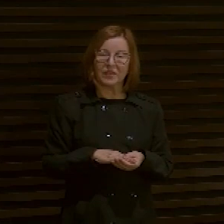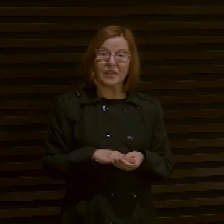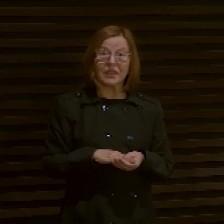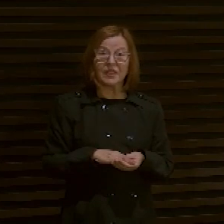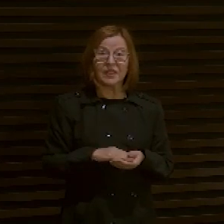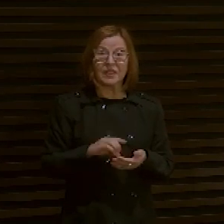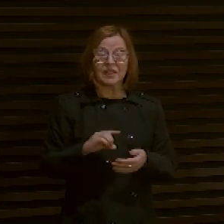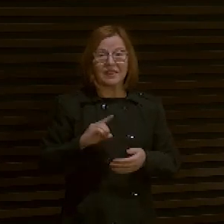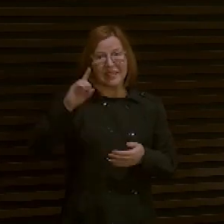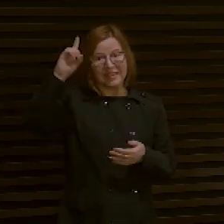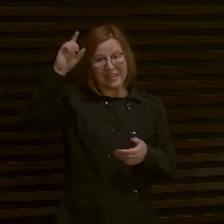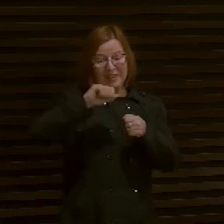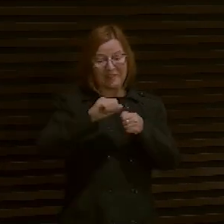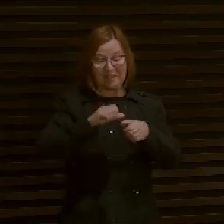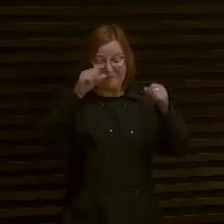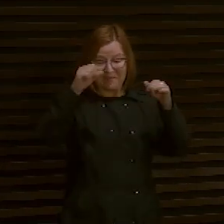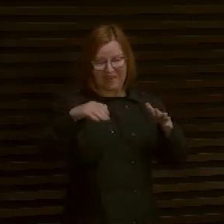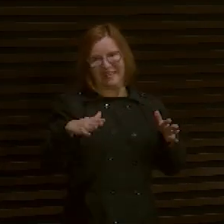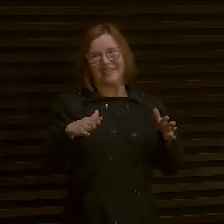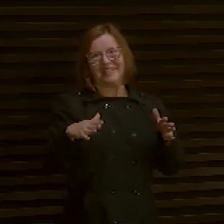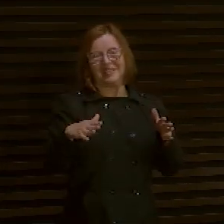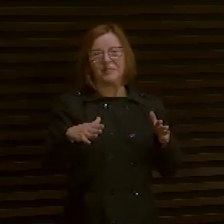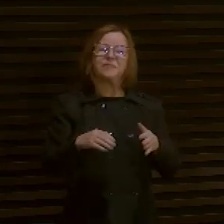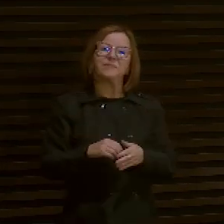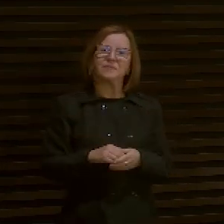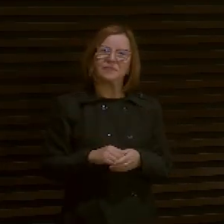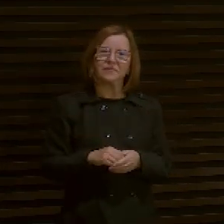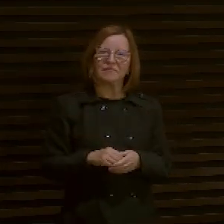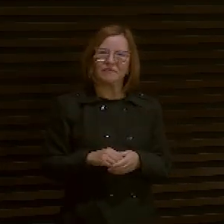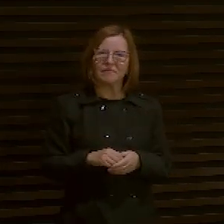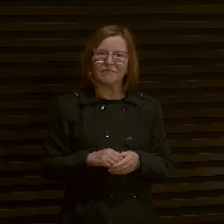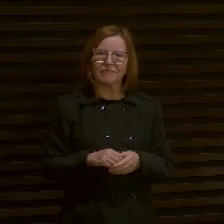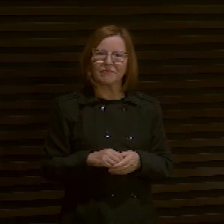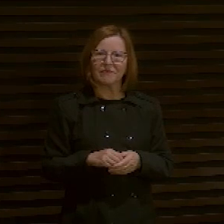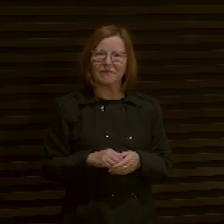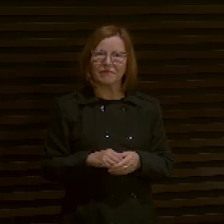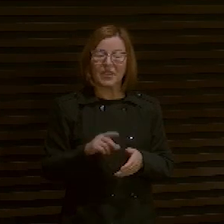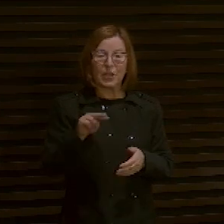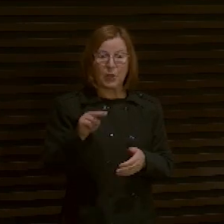Deus proveu o milagre naquela situação. Assim como foi conosco na nossa salvação.